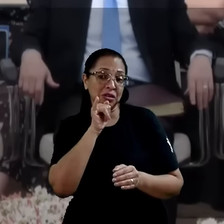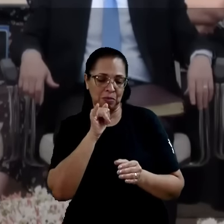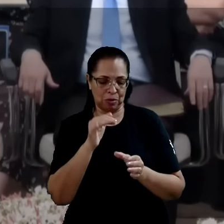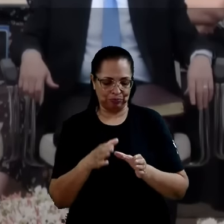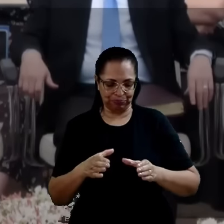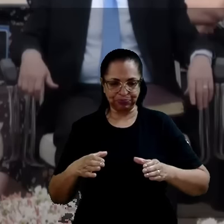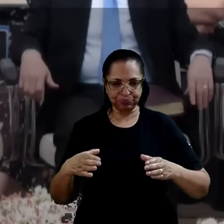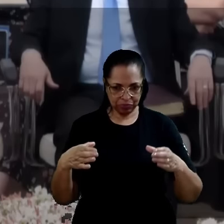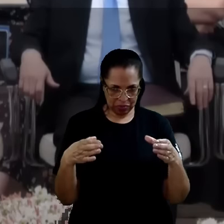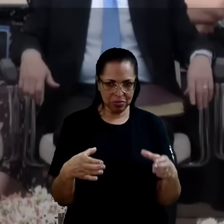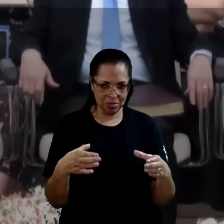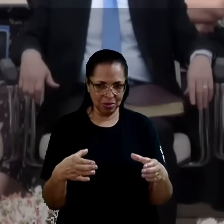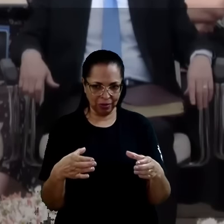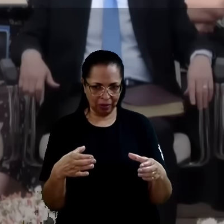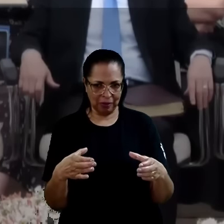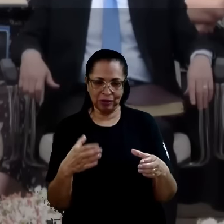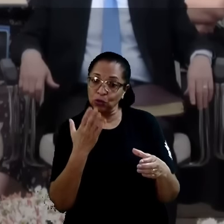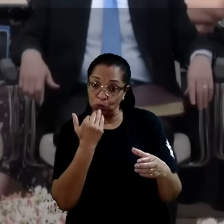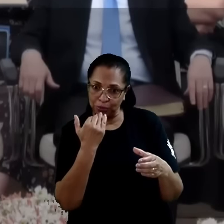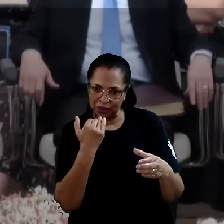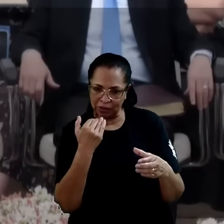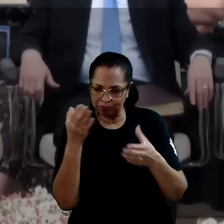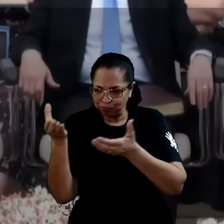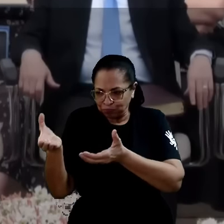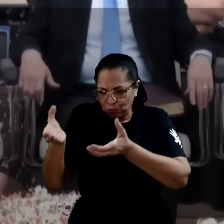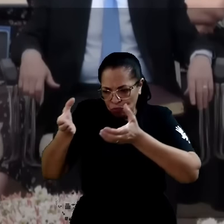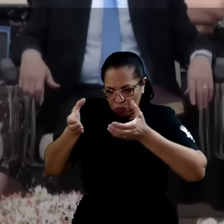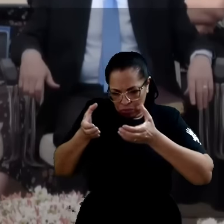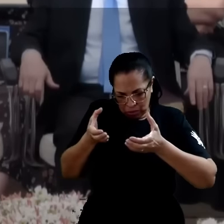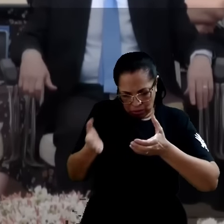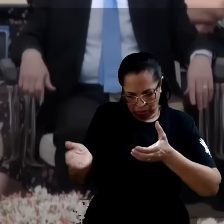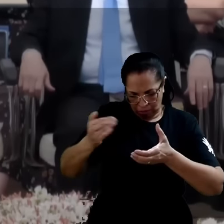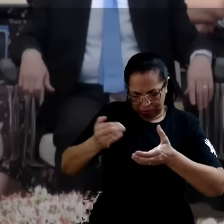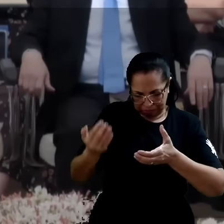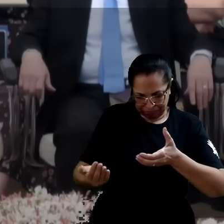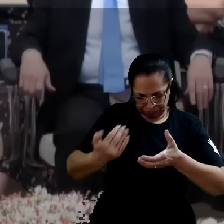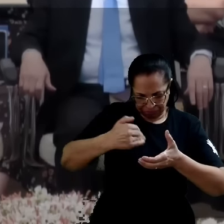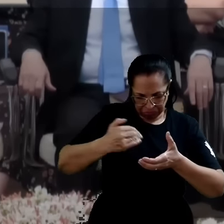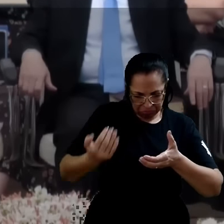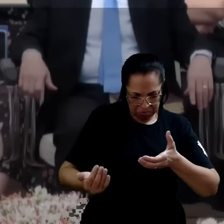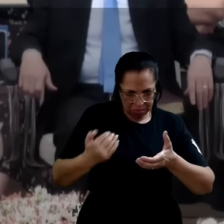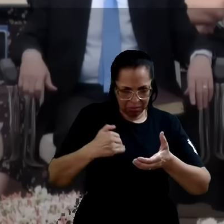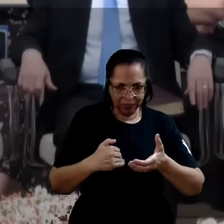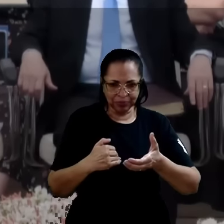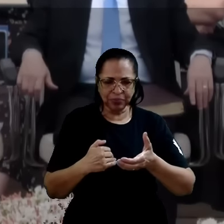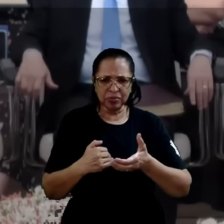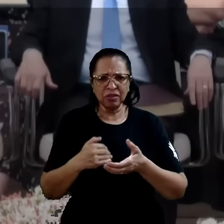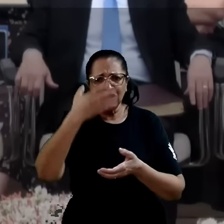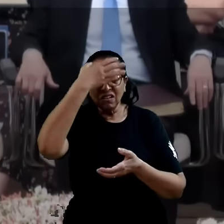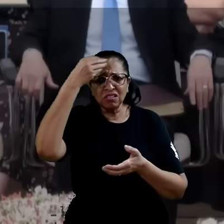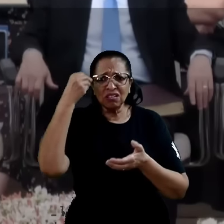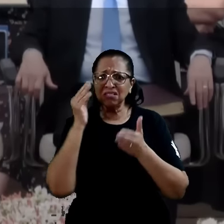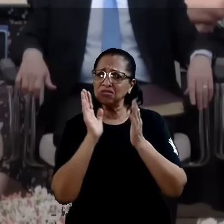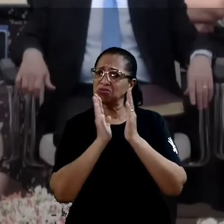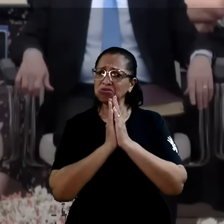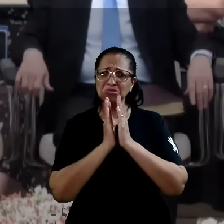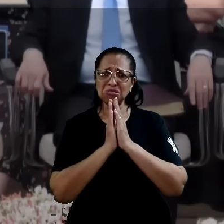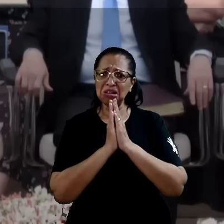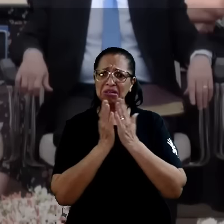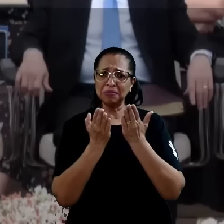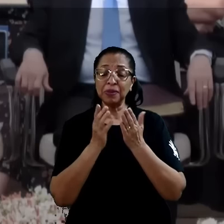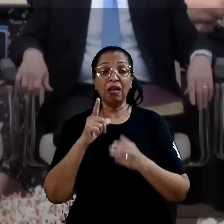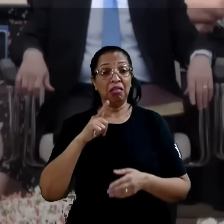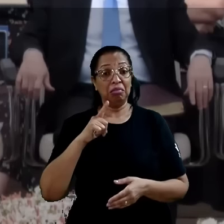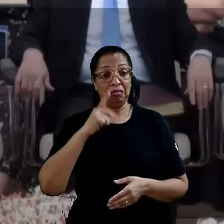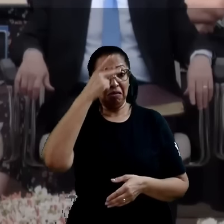um esquecimento tem gente que tem vergonha pode ser o restaurante que for